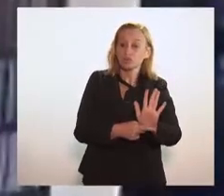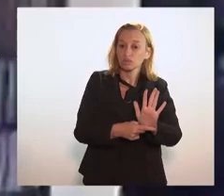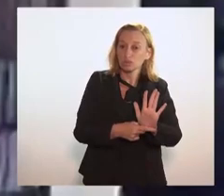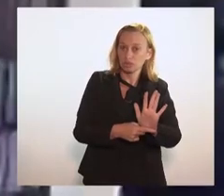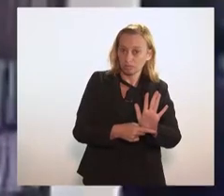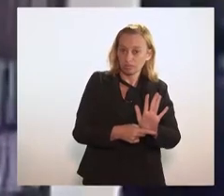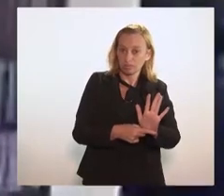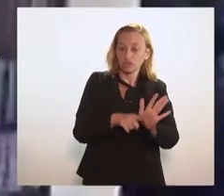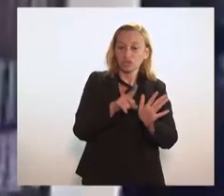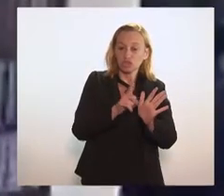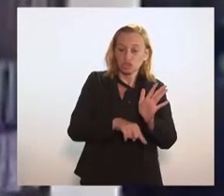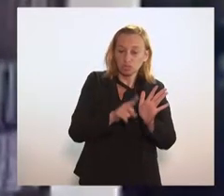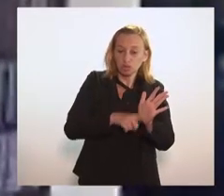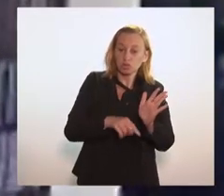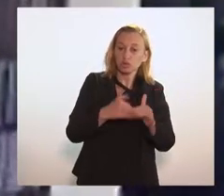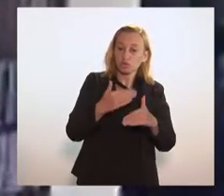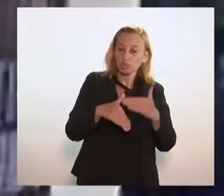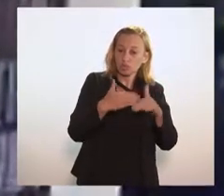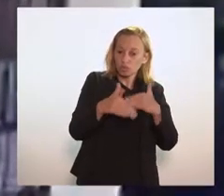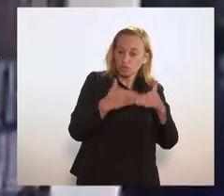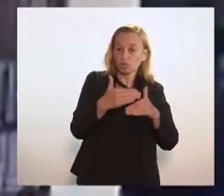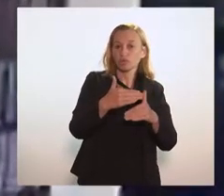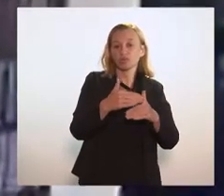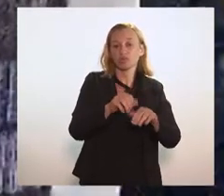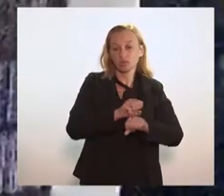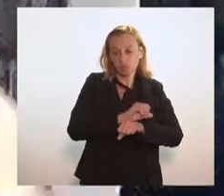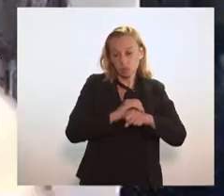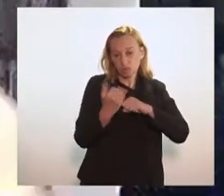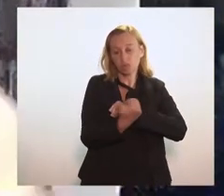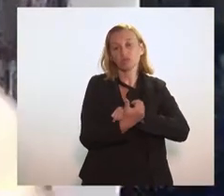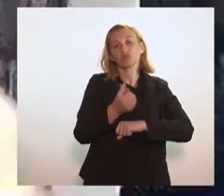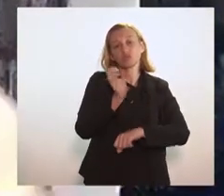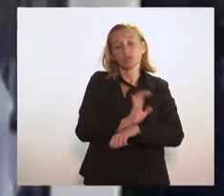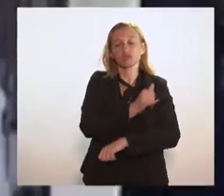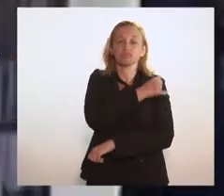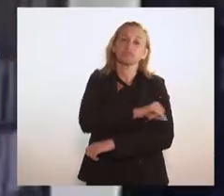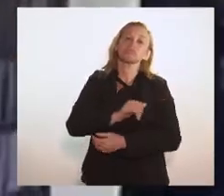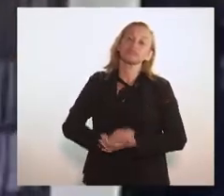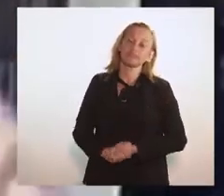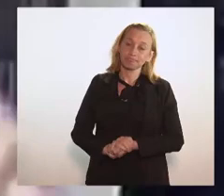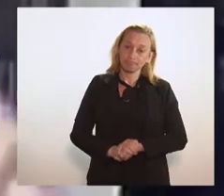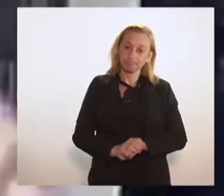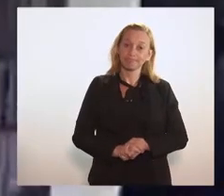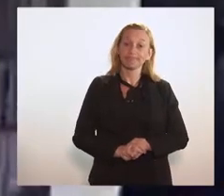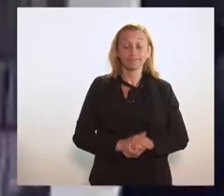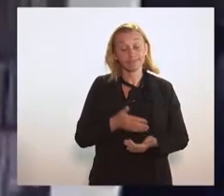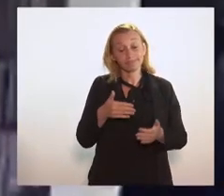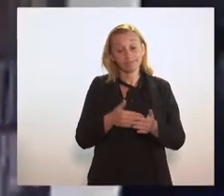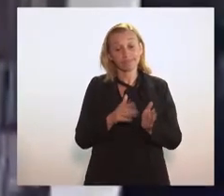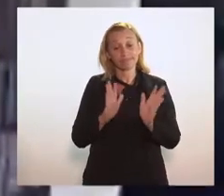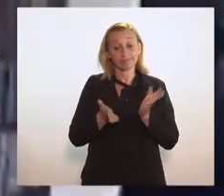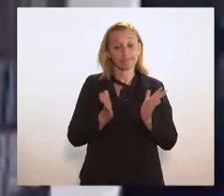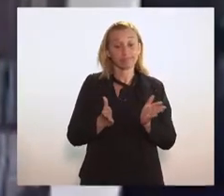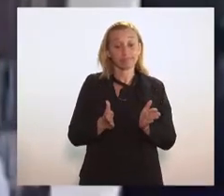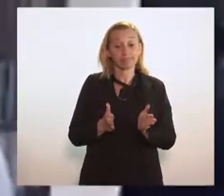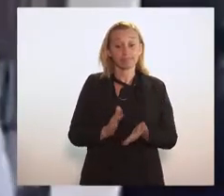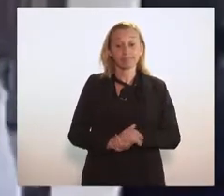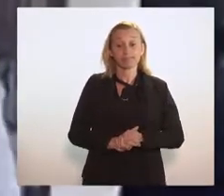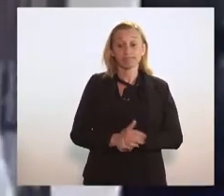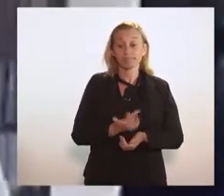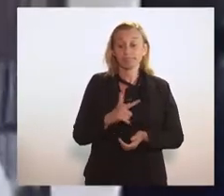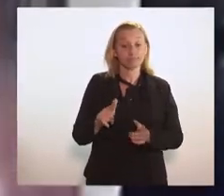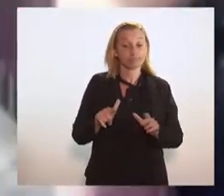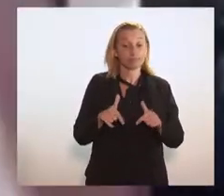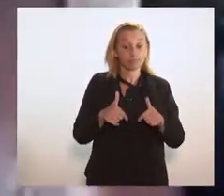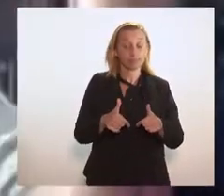inibir o avanço do coronavírus no estado do Rio de Janeiro. Até agora não tem surtido